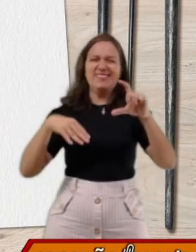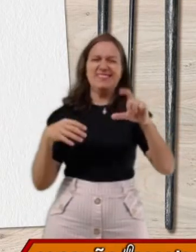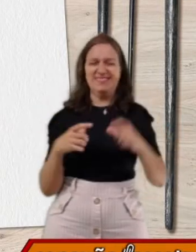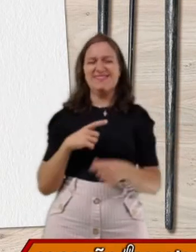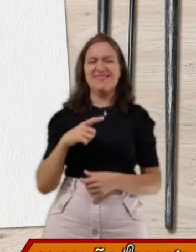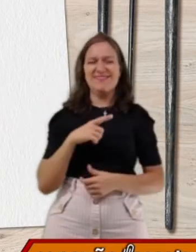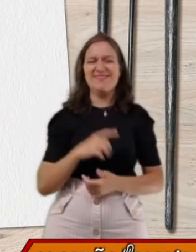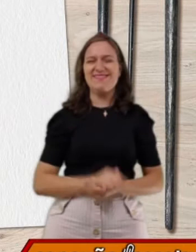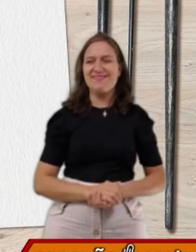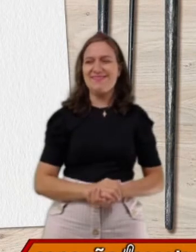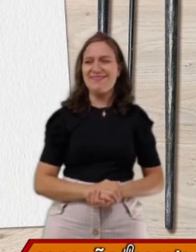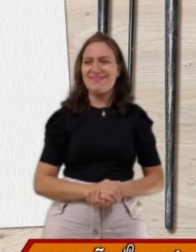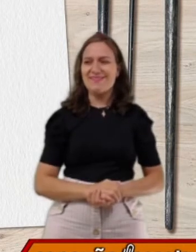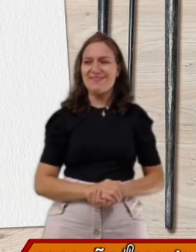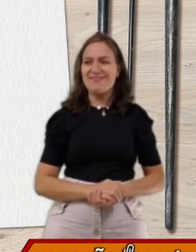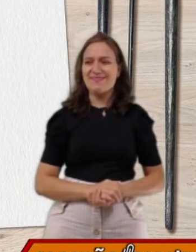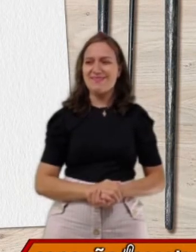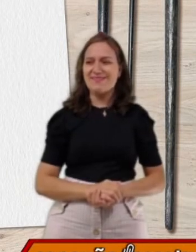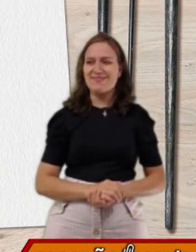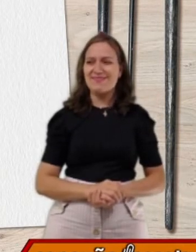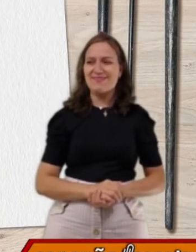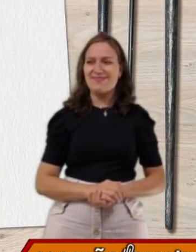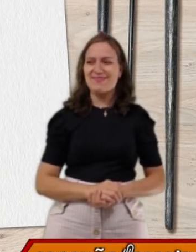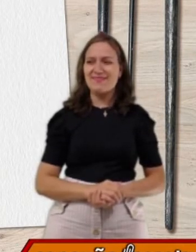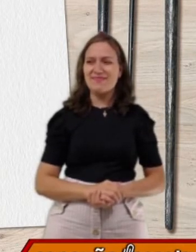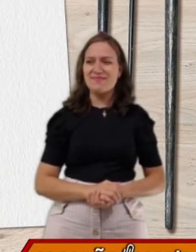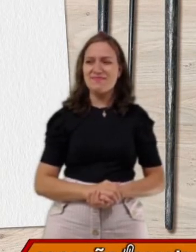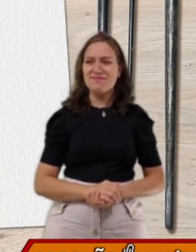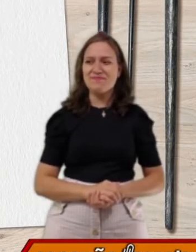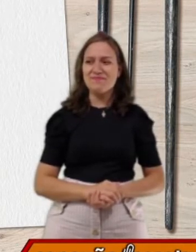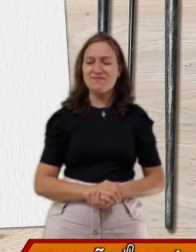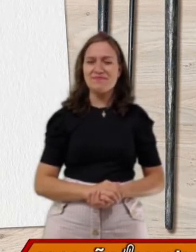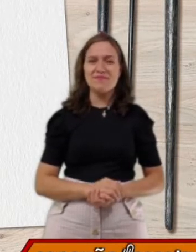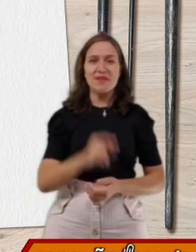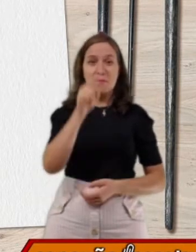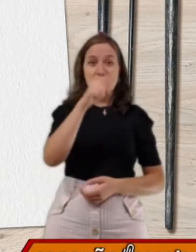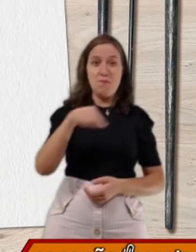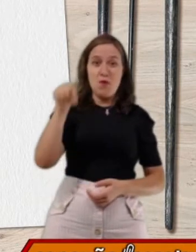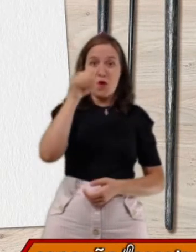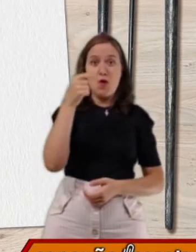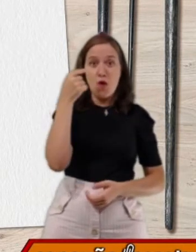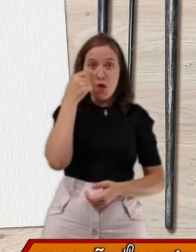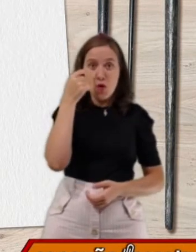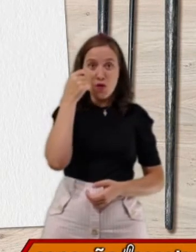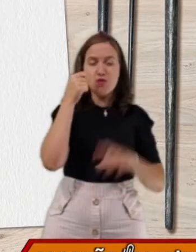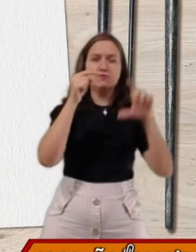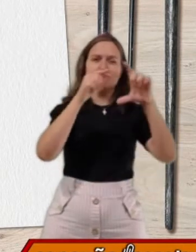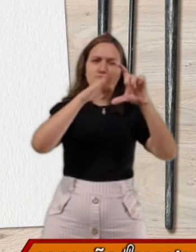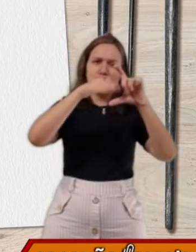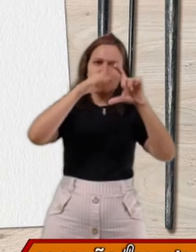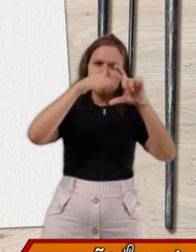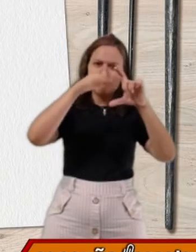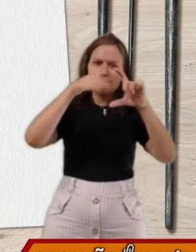é para ficar mais bonitinho tá não aguenta ele preenche toda sua pupila